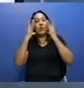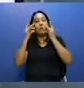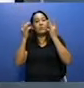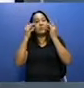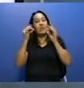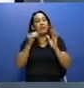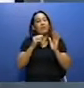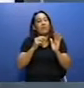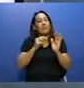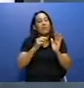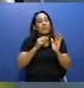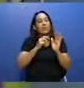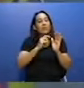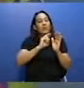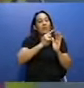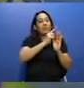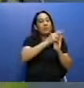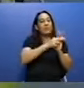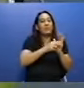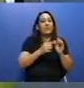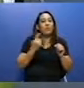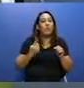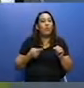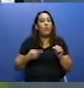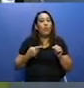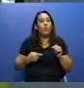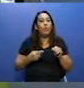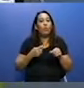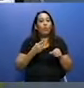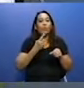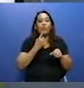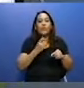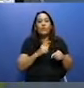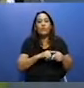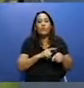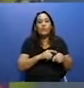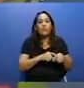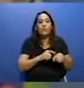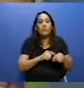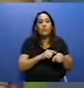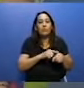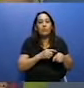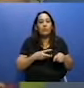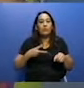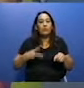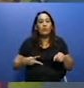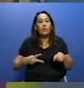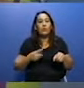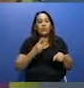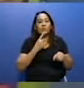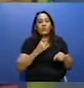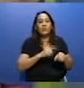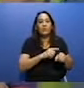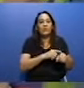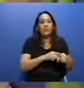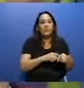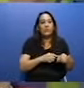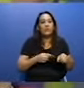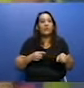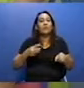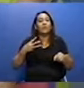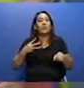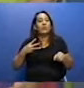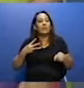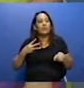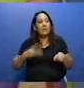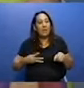Figura 1, um morango. Figura 2, dois morangos. Figura